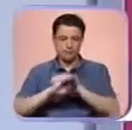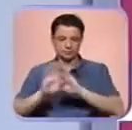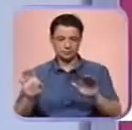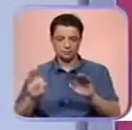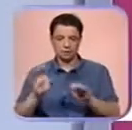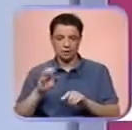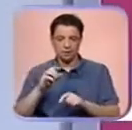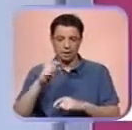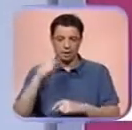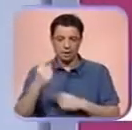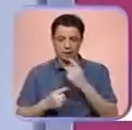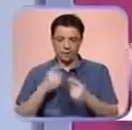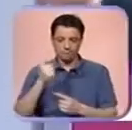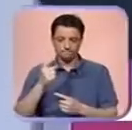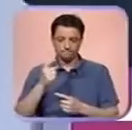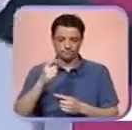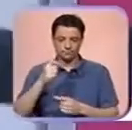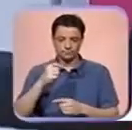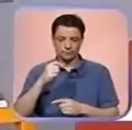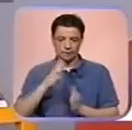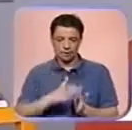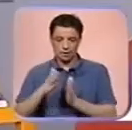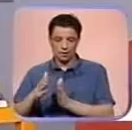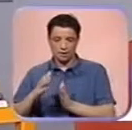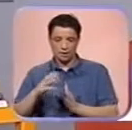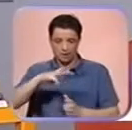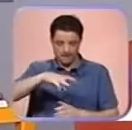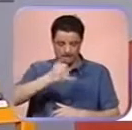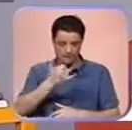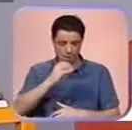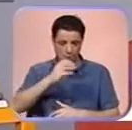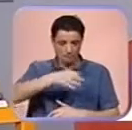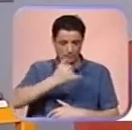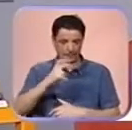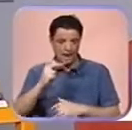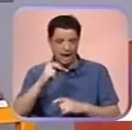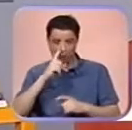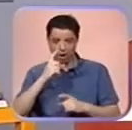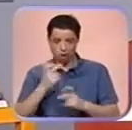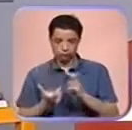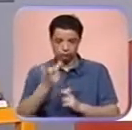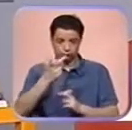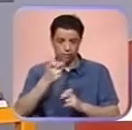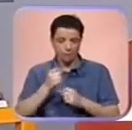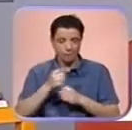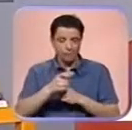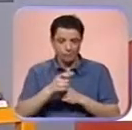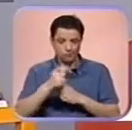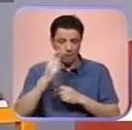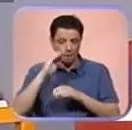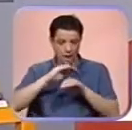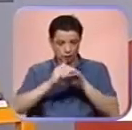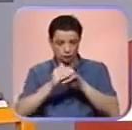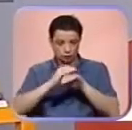atuar que pomos com as gotinhas. Nos casos de miopia muito mais elevada, em que a espessura da córnea não prevê um bom